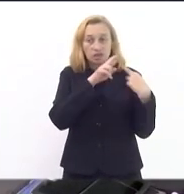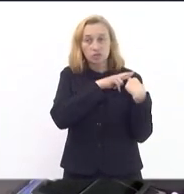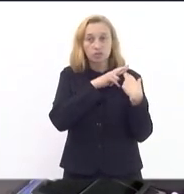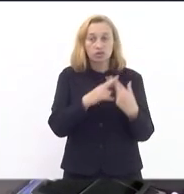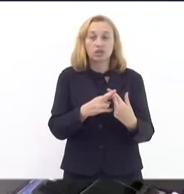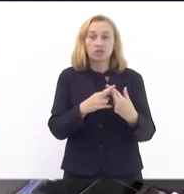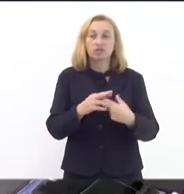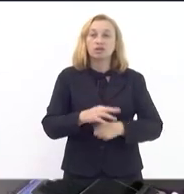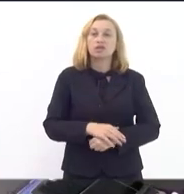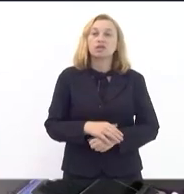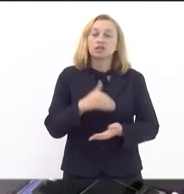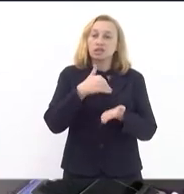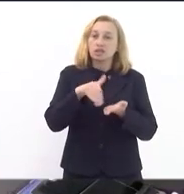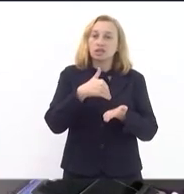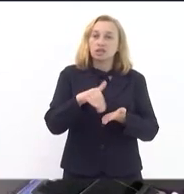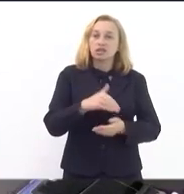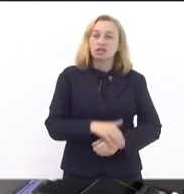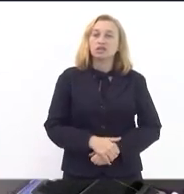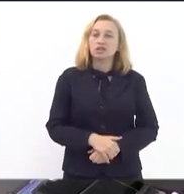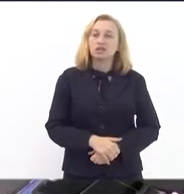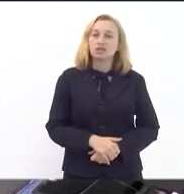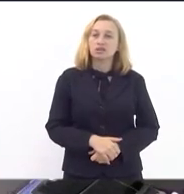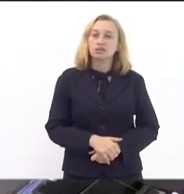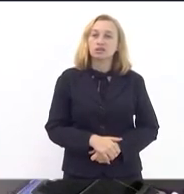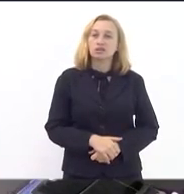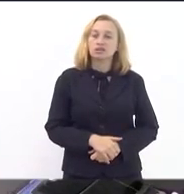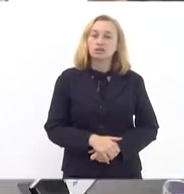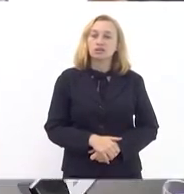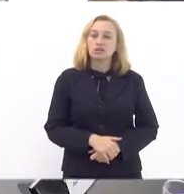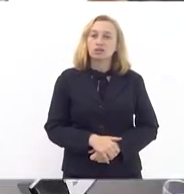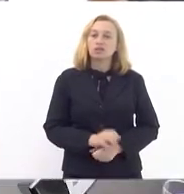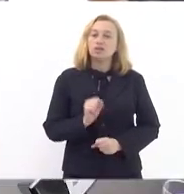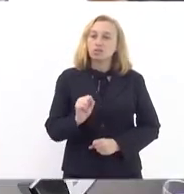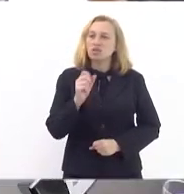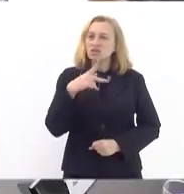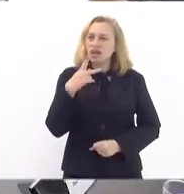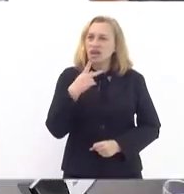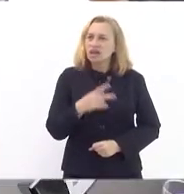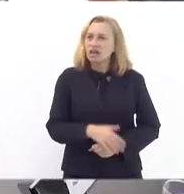da só um castigo Ah tá Tipo